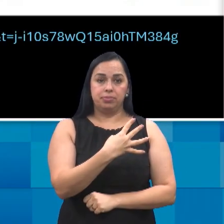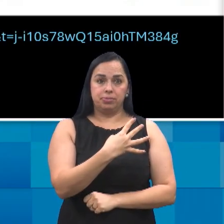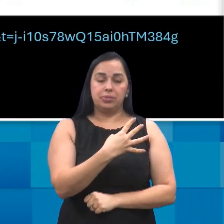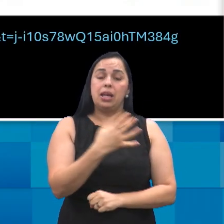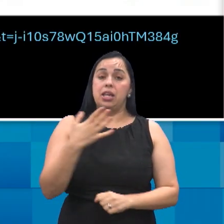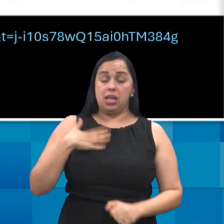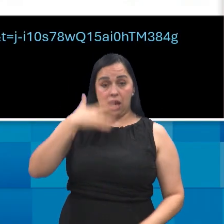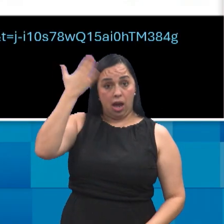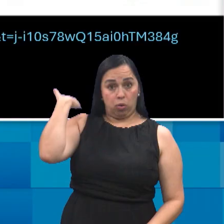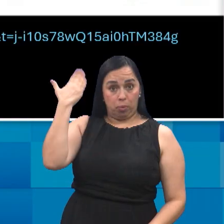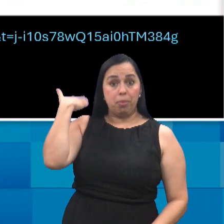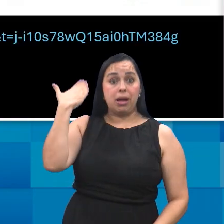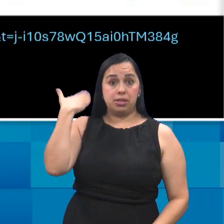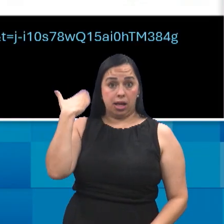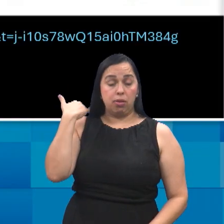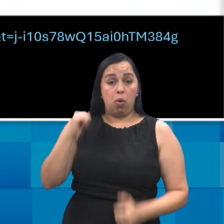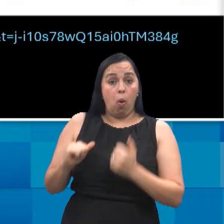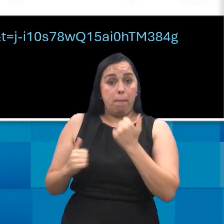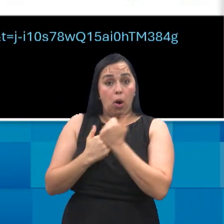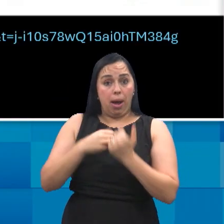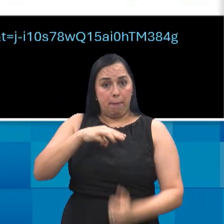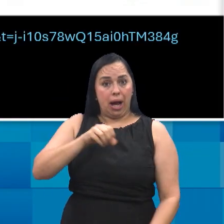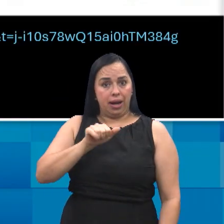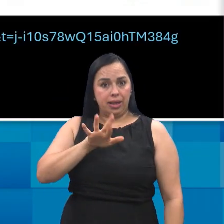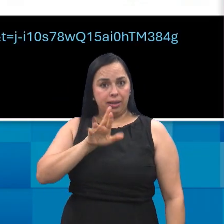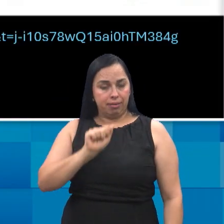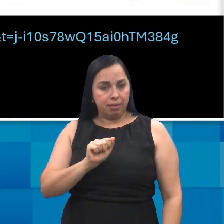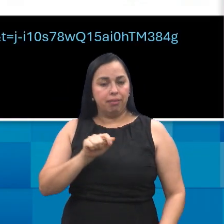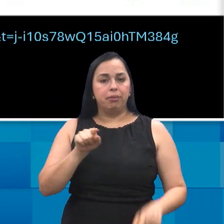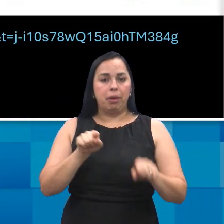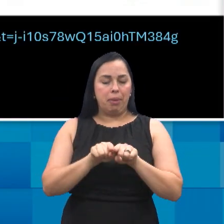não vou fazer uma crítica para ele, porque eu imagino o seguinte.